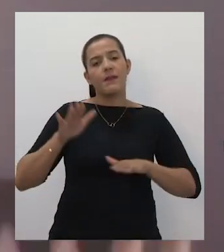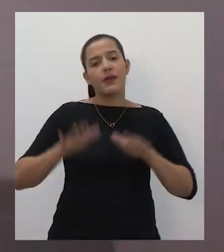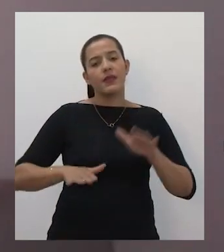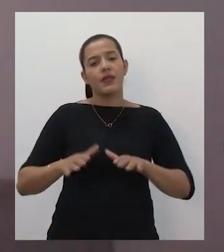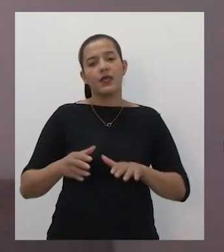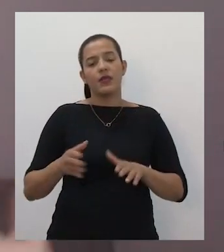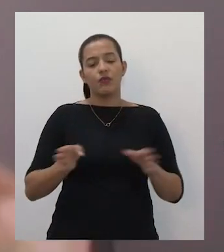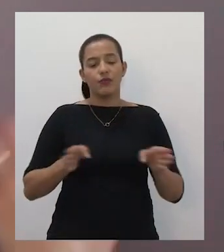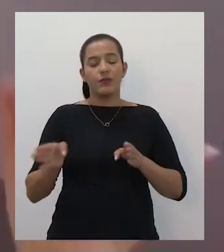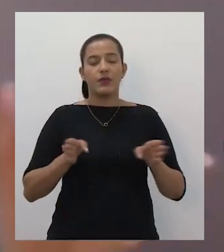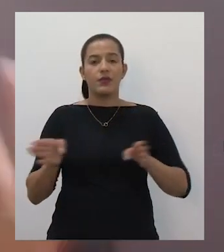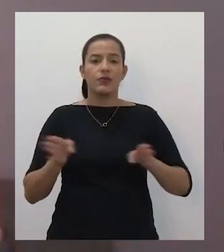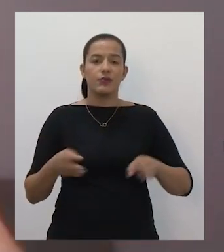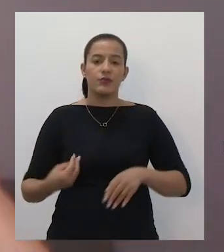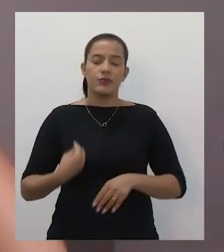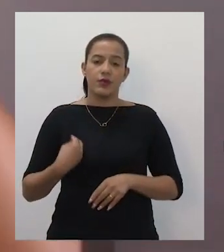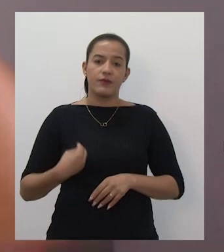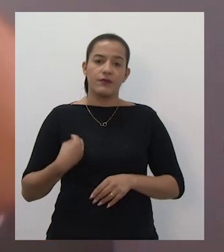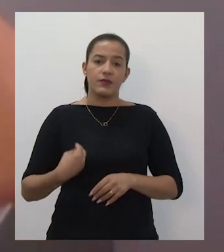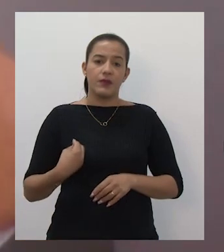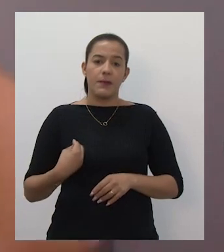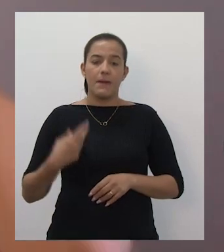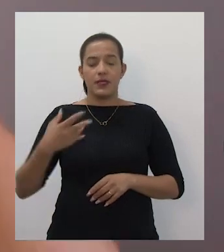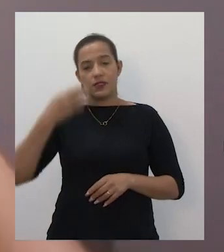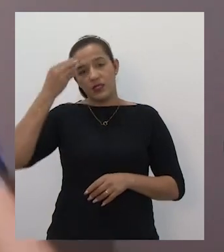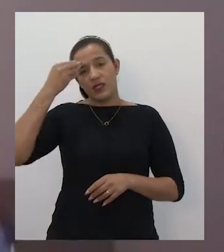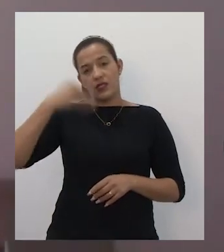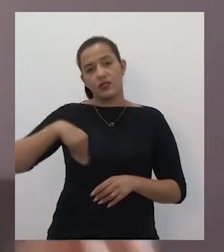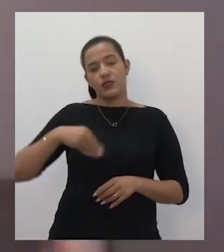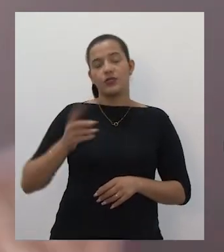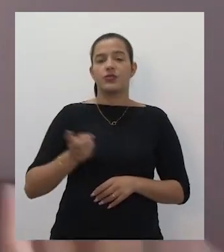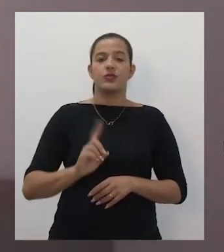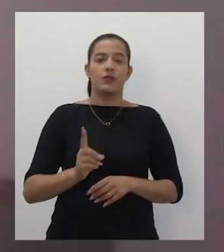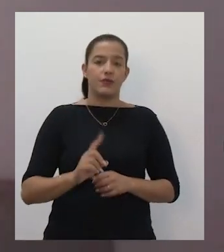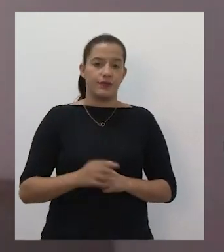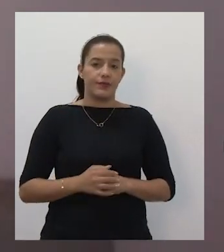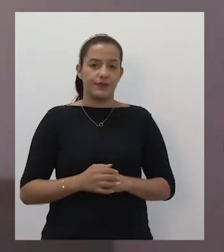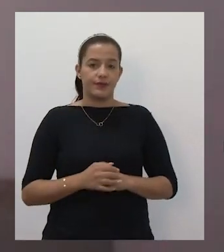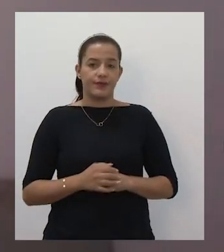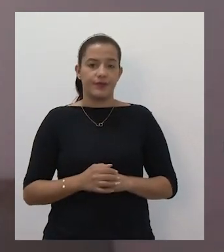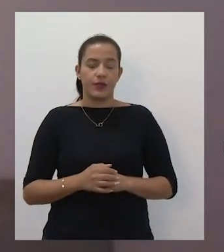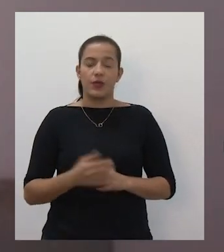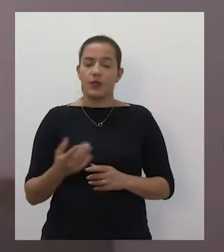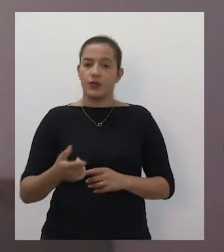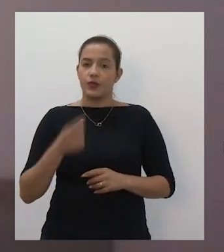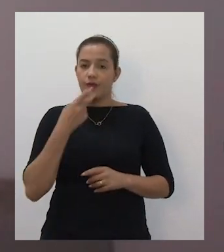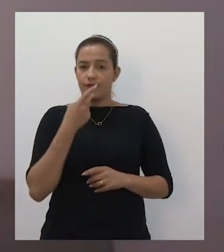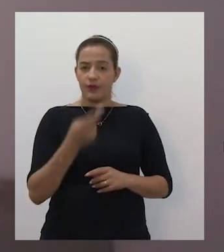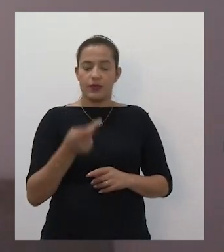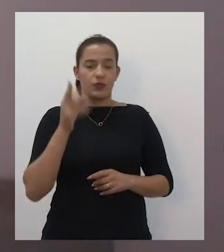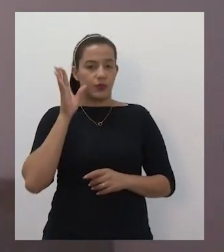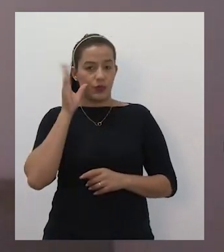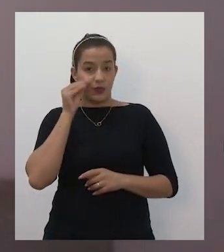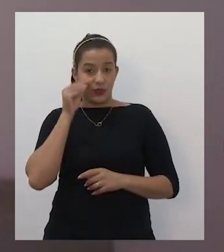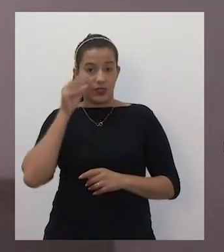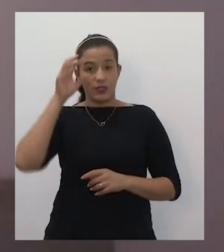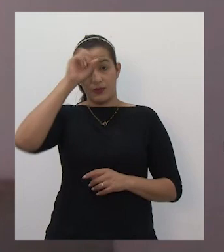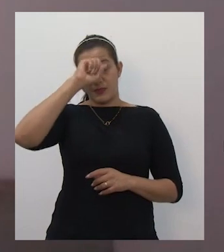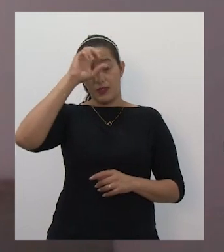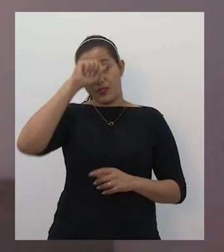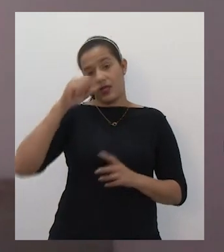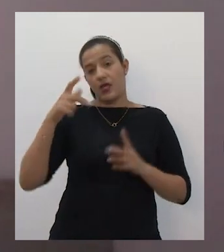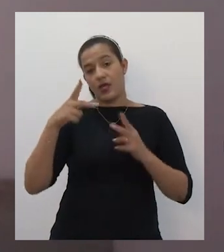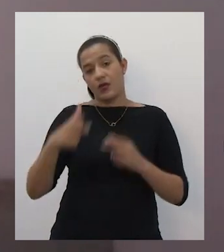pode desistir sempre de crescer. Quando a gente fala de curiosidade para aprender, por exemplo, a gente fala muito da